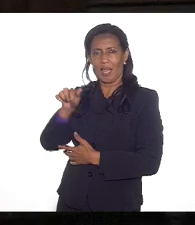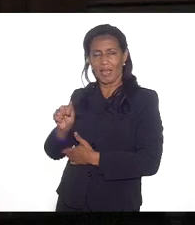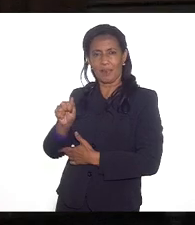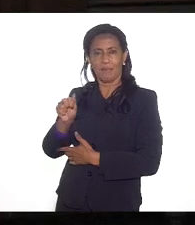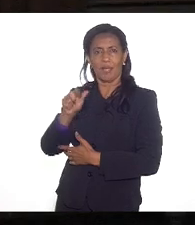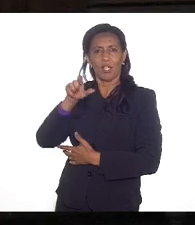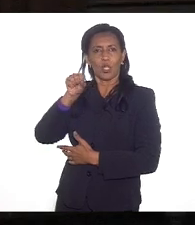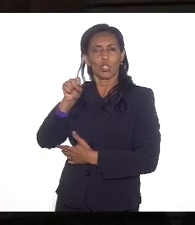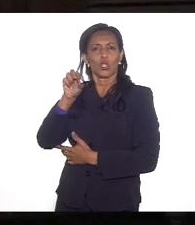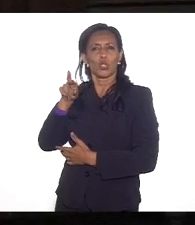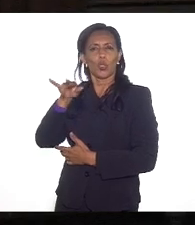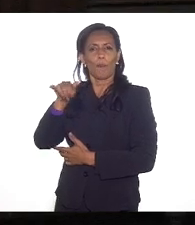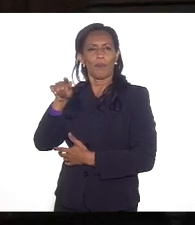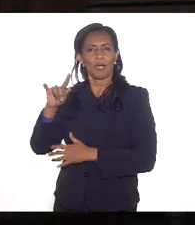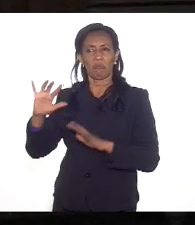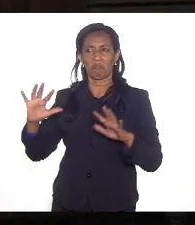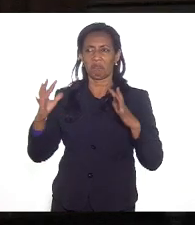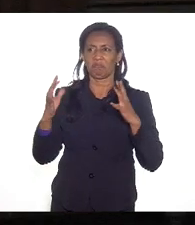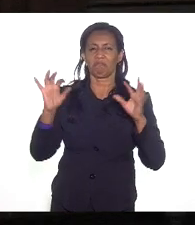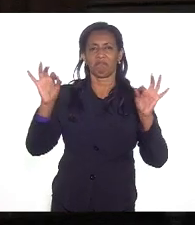palácio Tiradentes